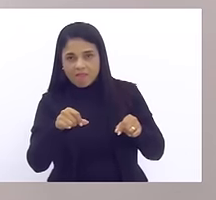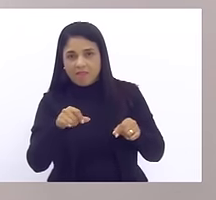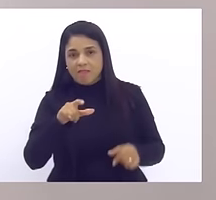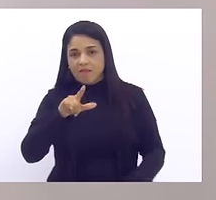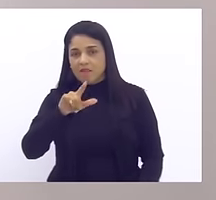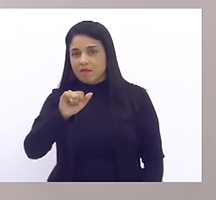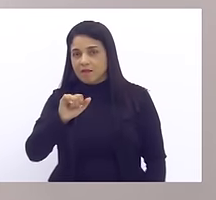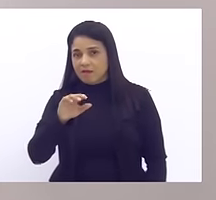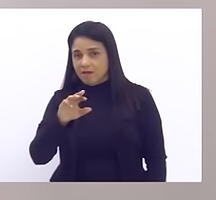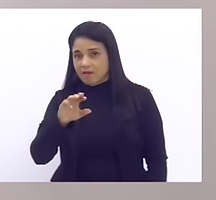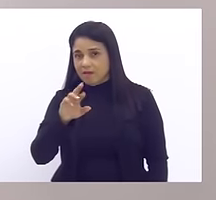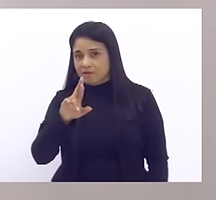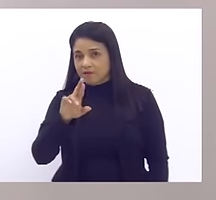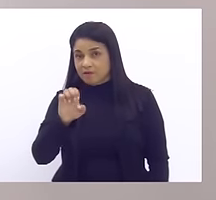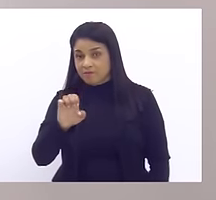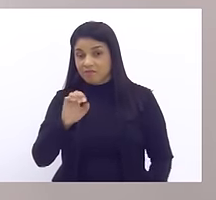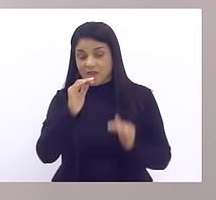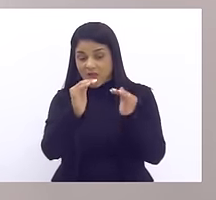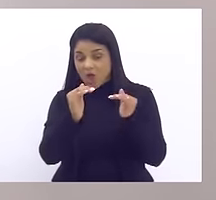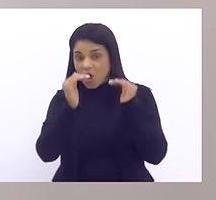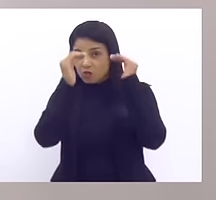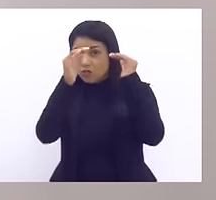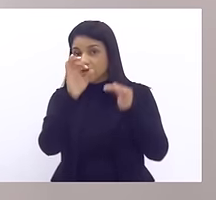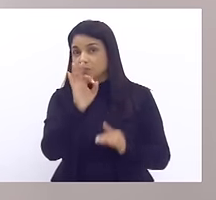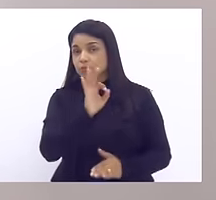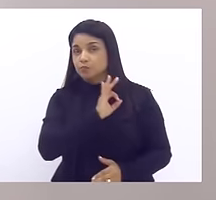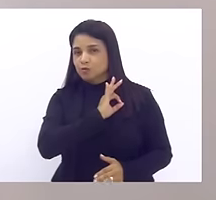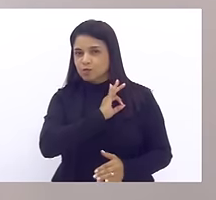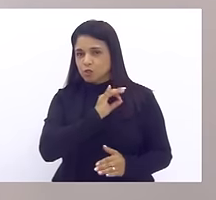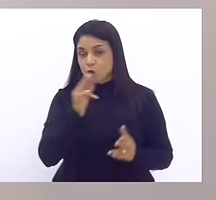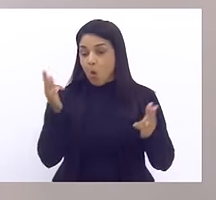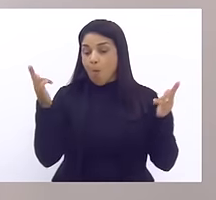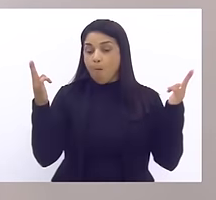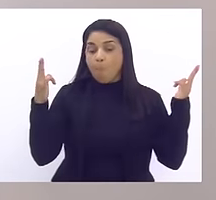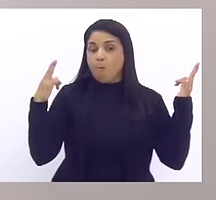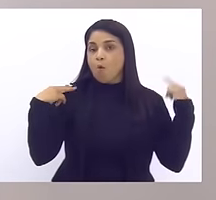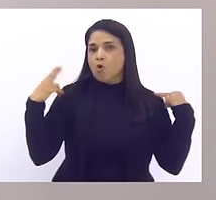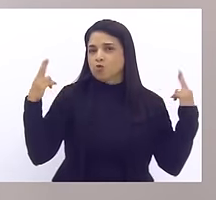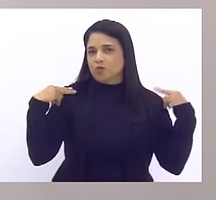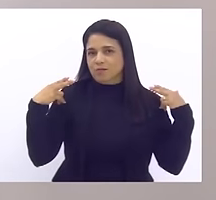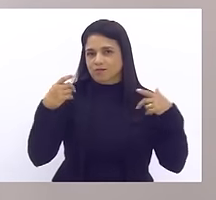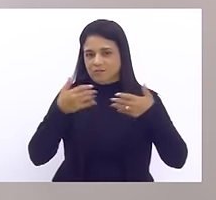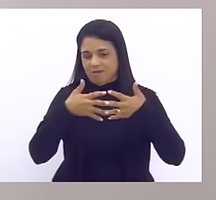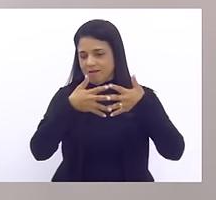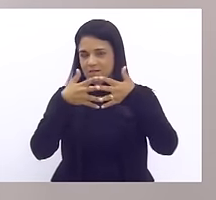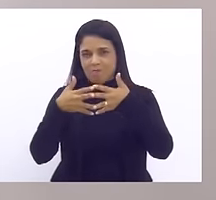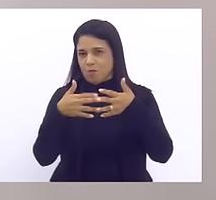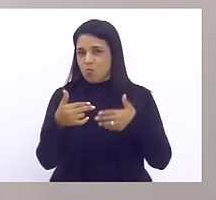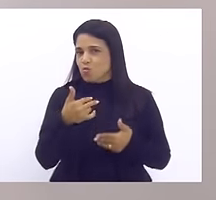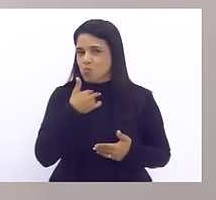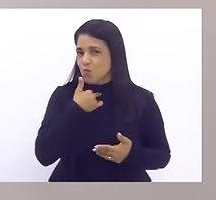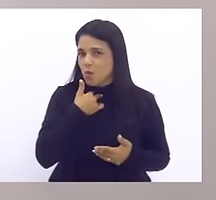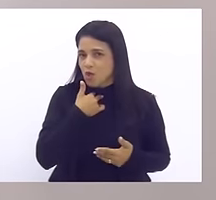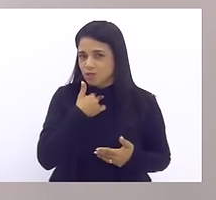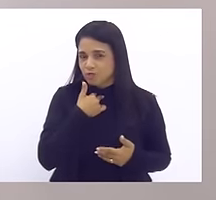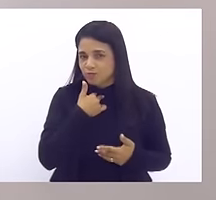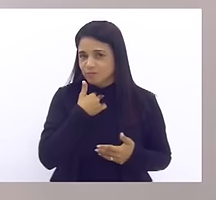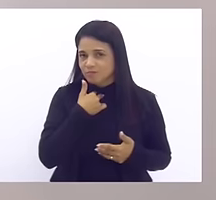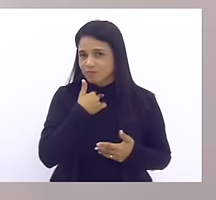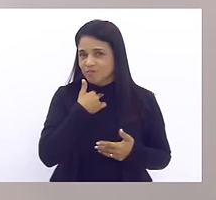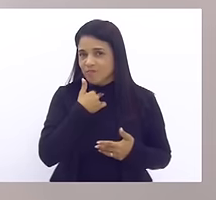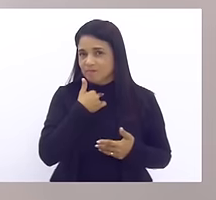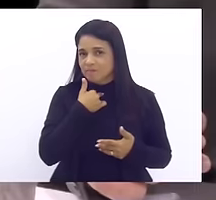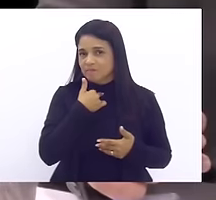que temporária é autoridade não é o motorista do reboque acho que ela não conseguiu compreender Isso